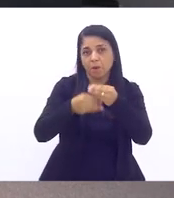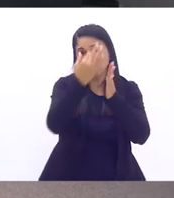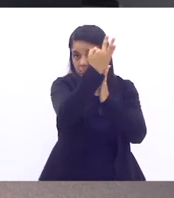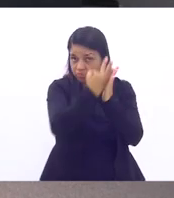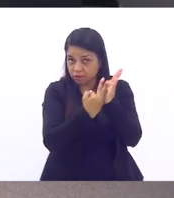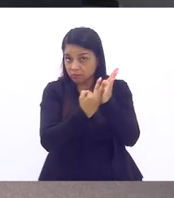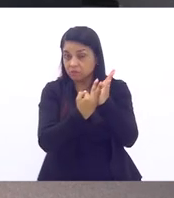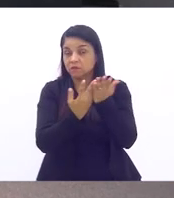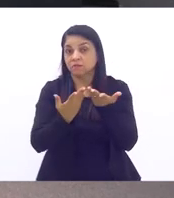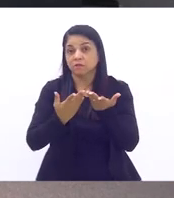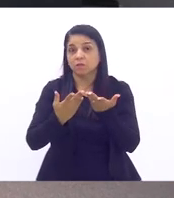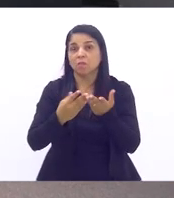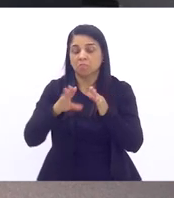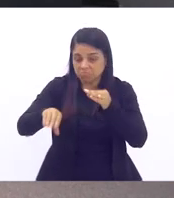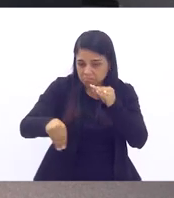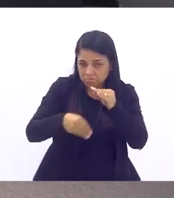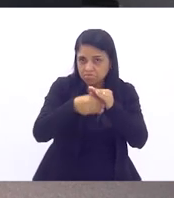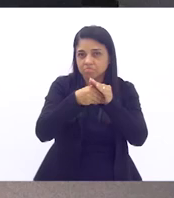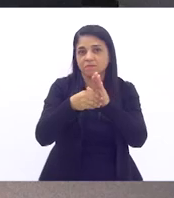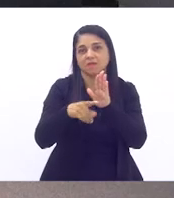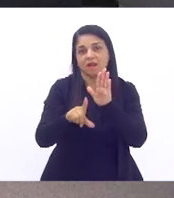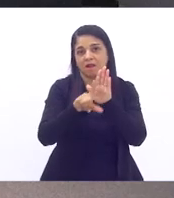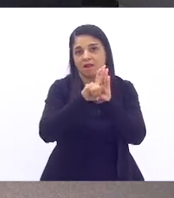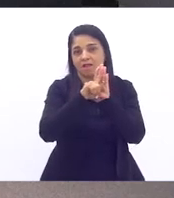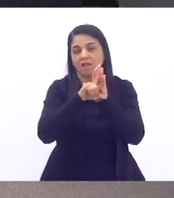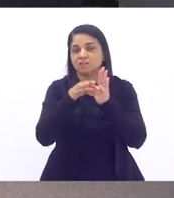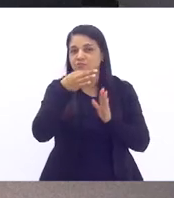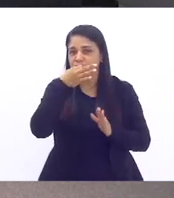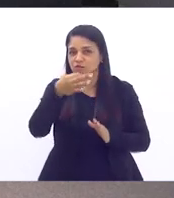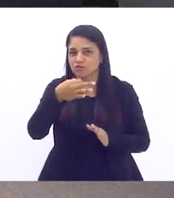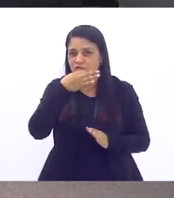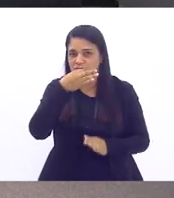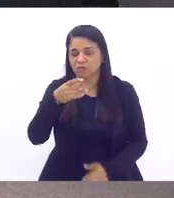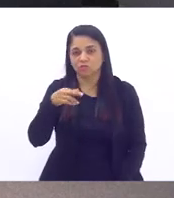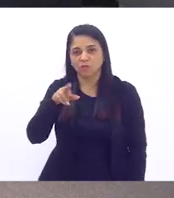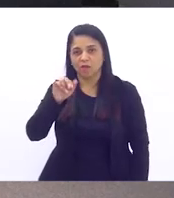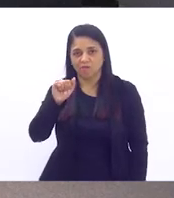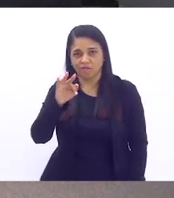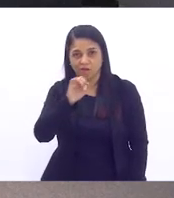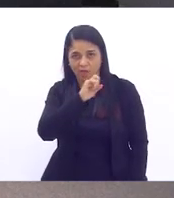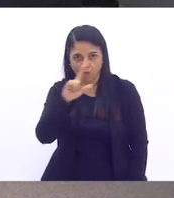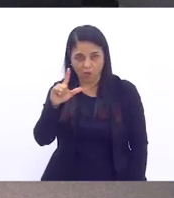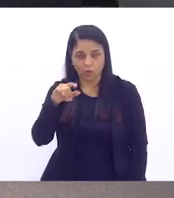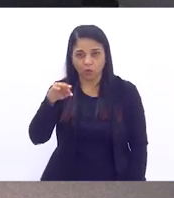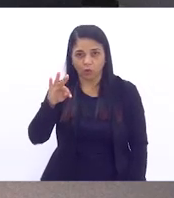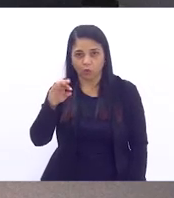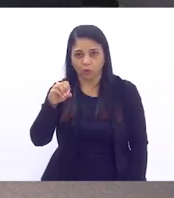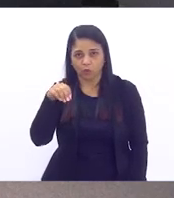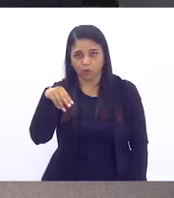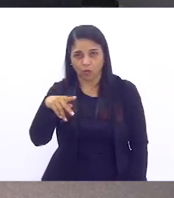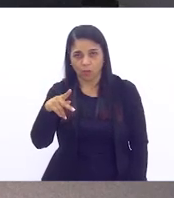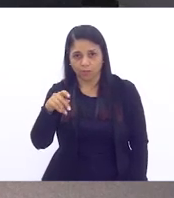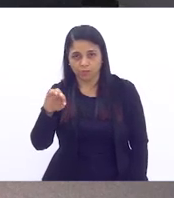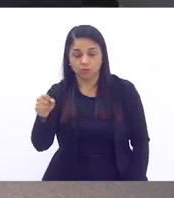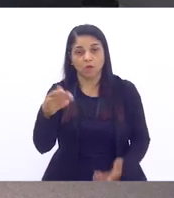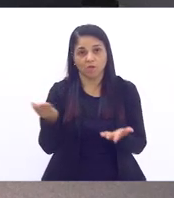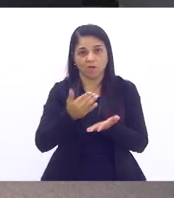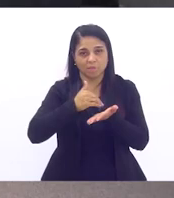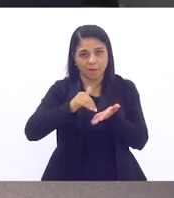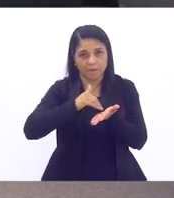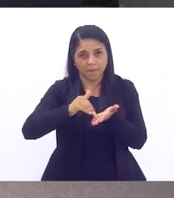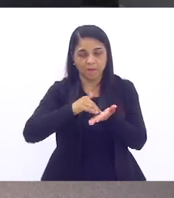esse item na e através da boa sugestão do Rafael Thompson então passar a palavra para secretaria de estado de saúde